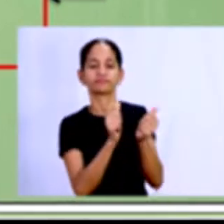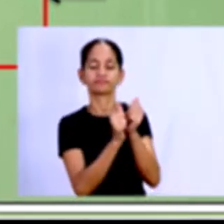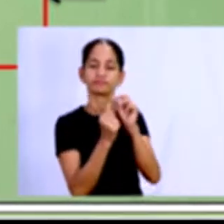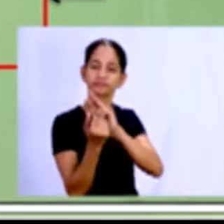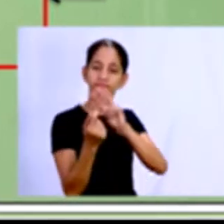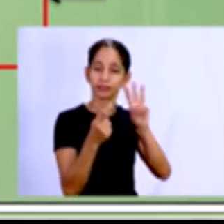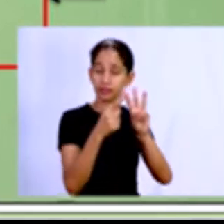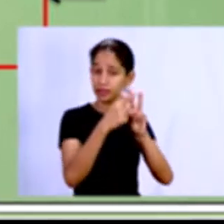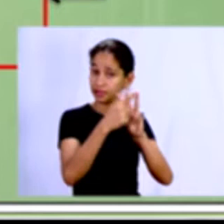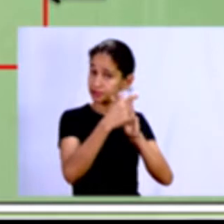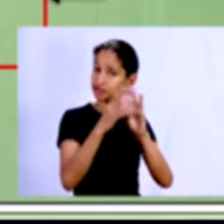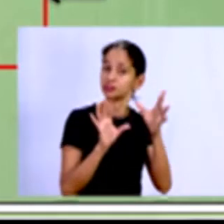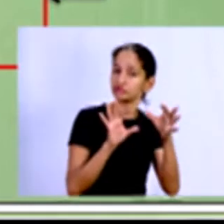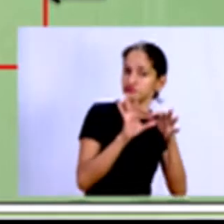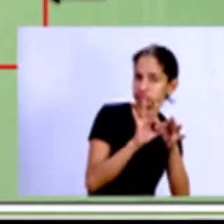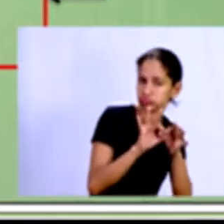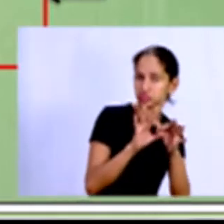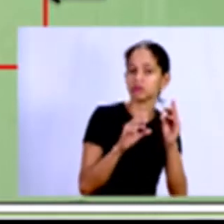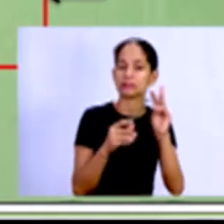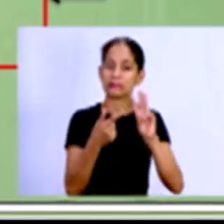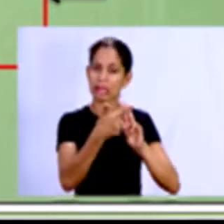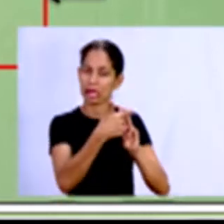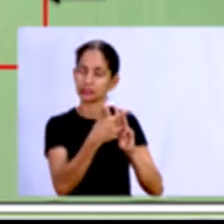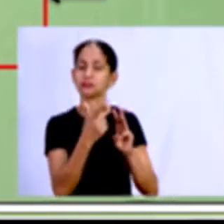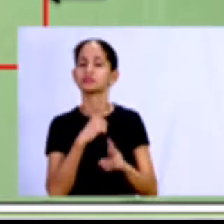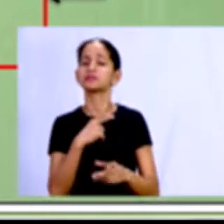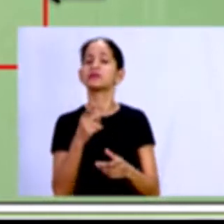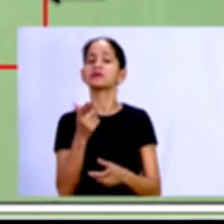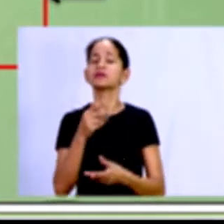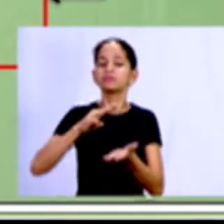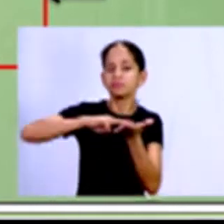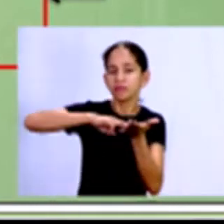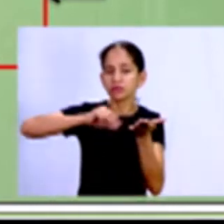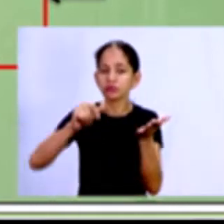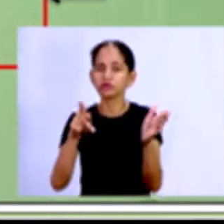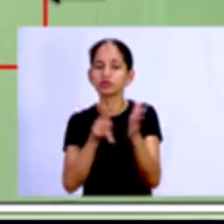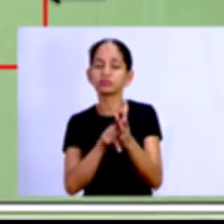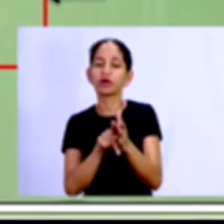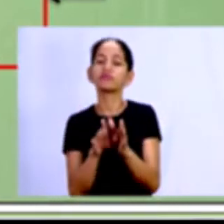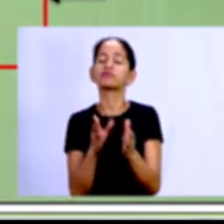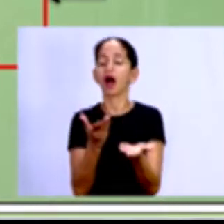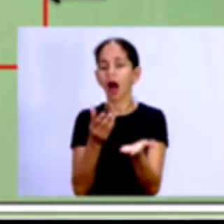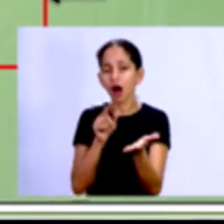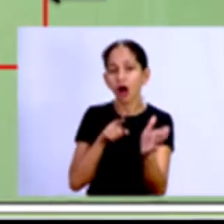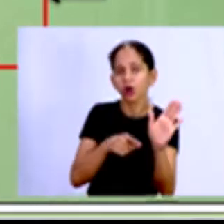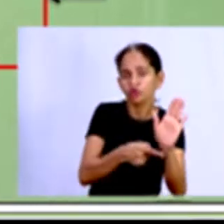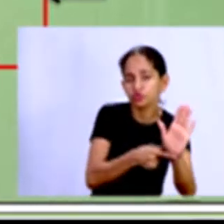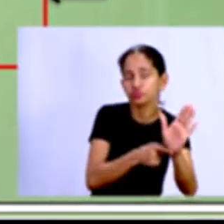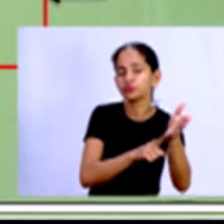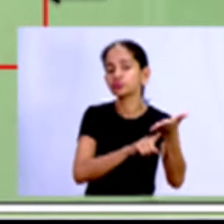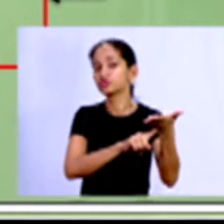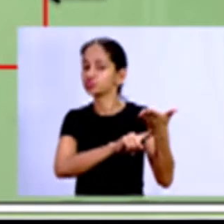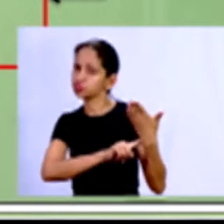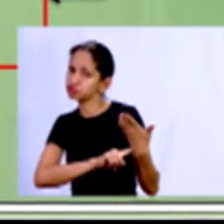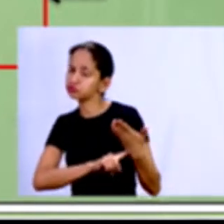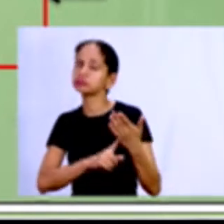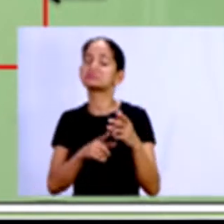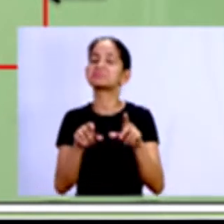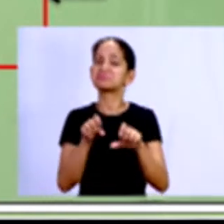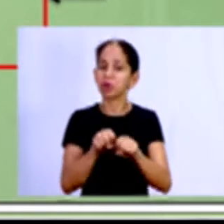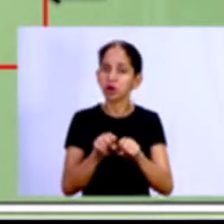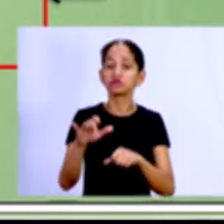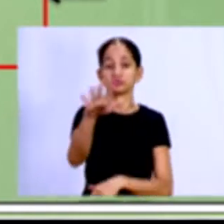vimos anteriormente que eles trazem metodologias mais colaborativas e você viu aí as